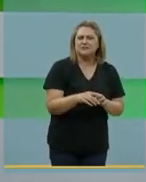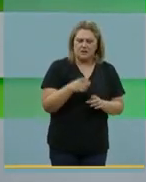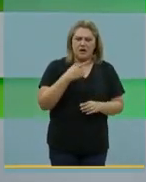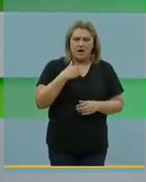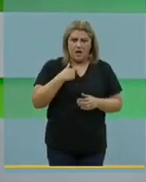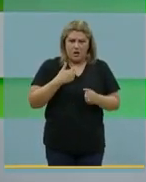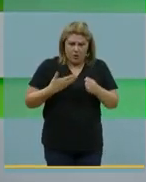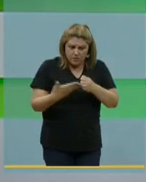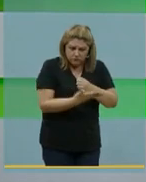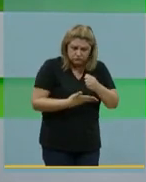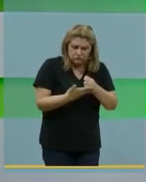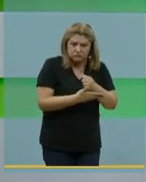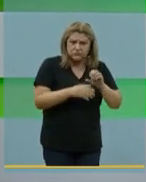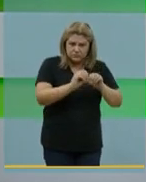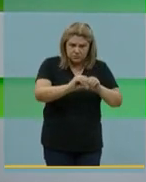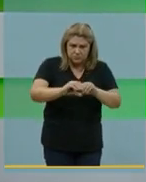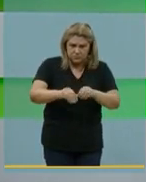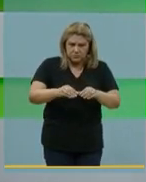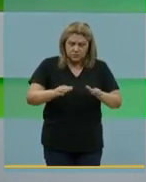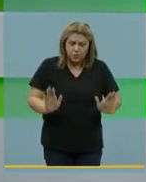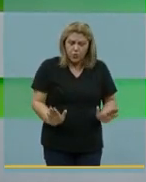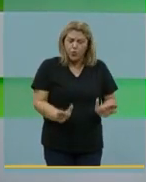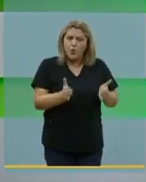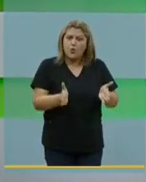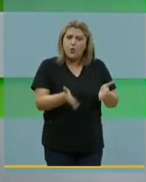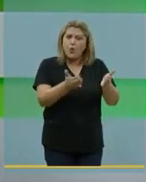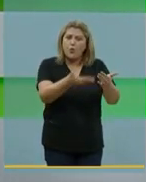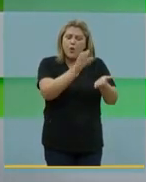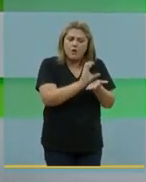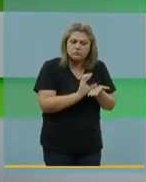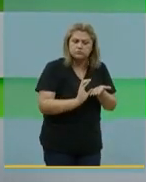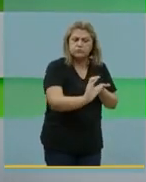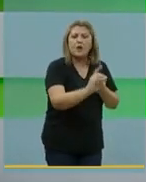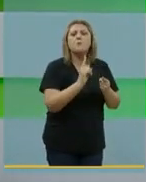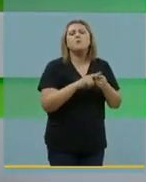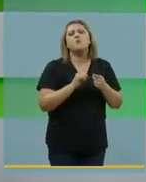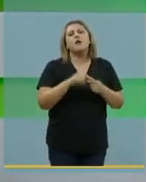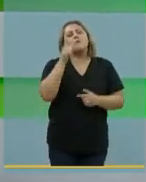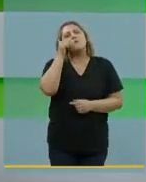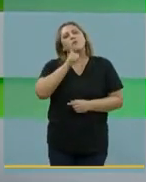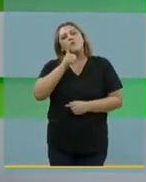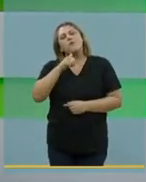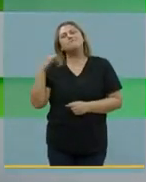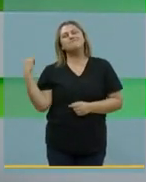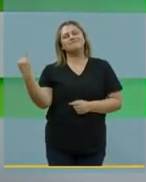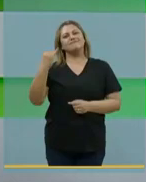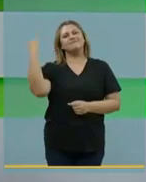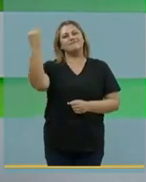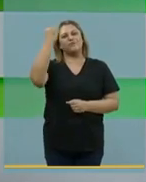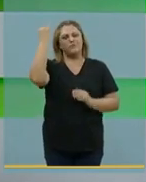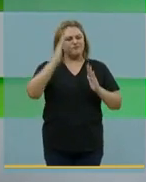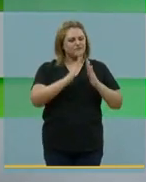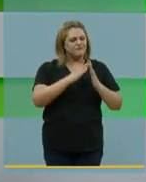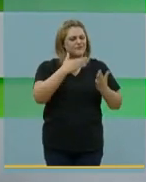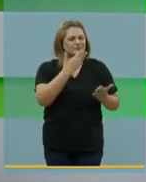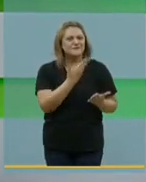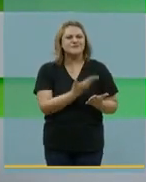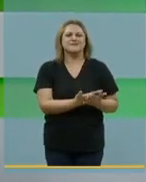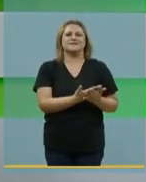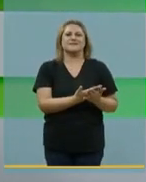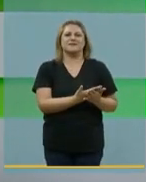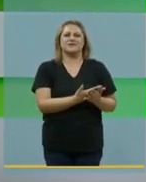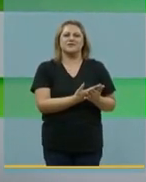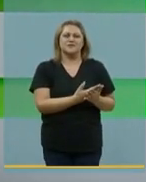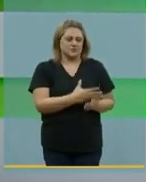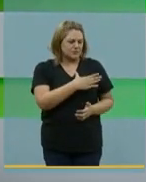infantil para a mulher poder ter a creche zerar a falta de vagas na questão da pré escola